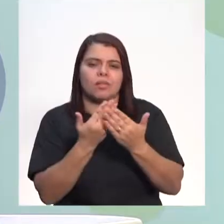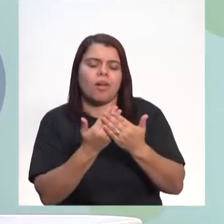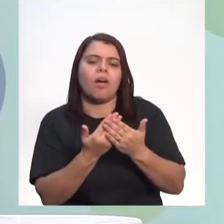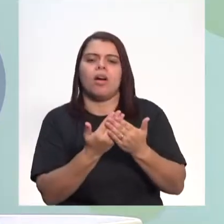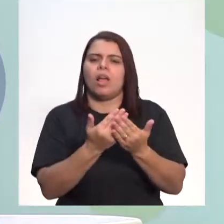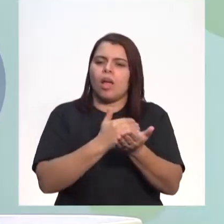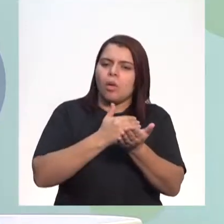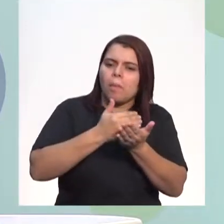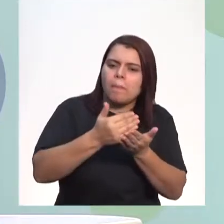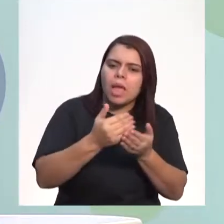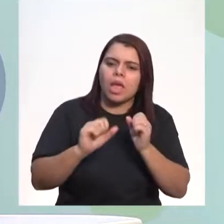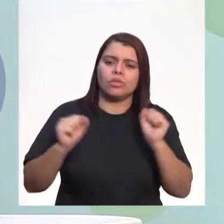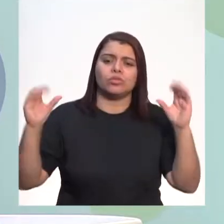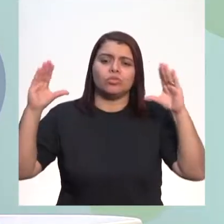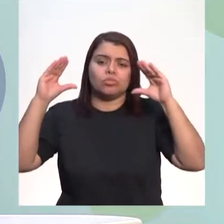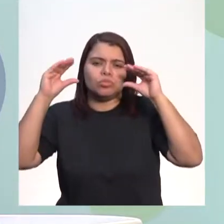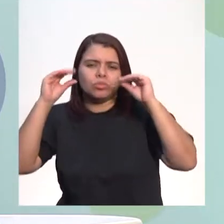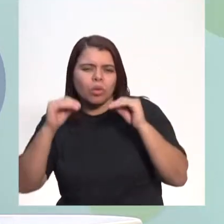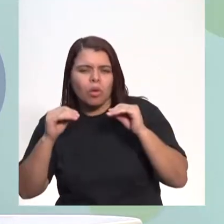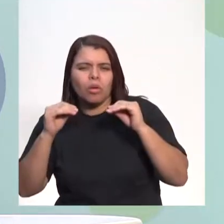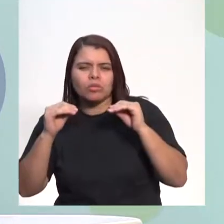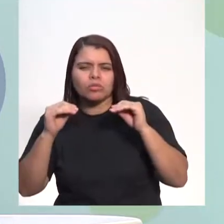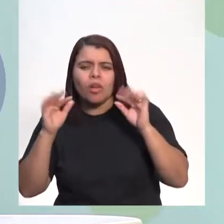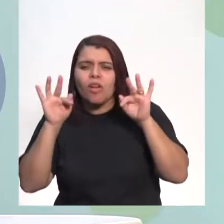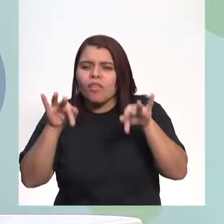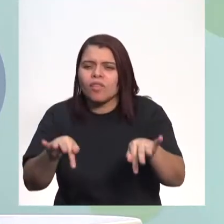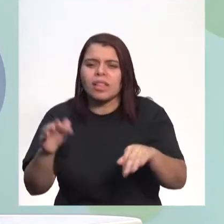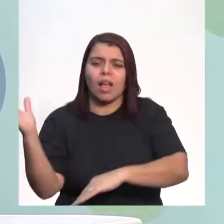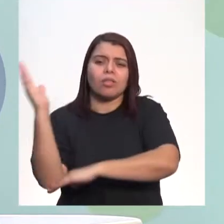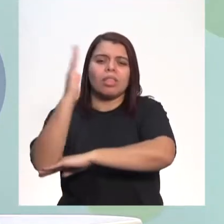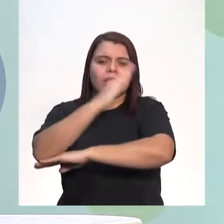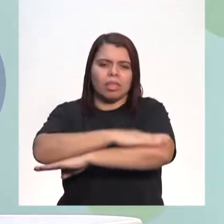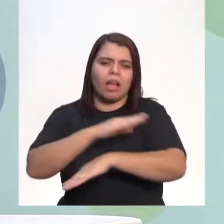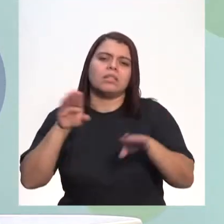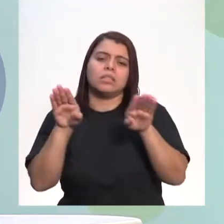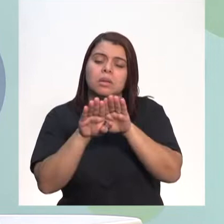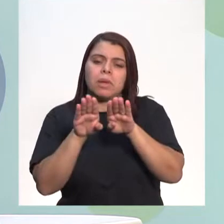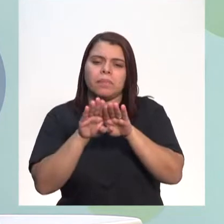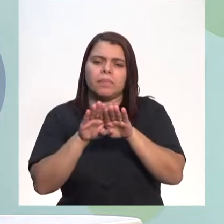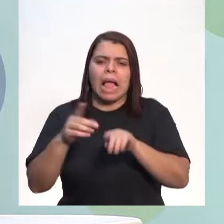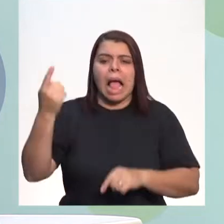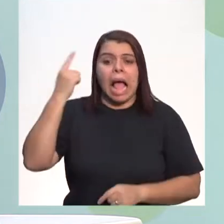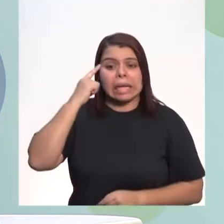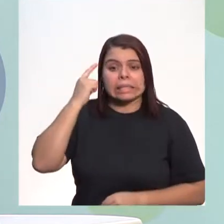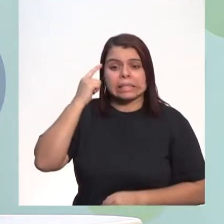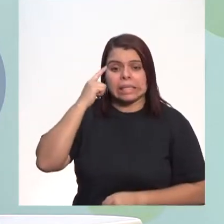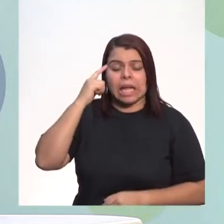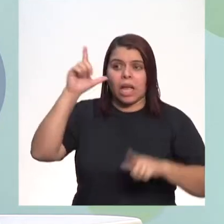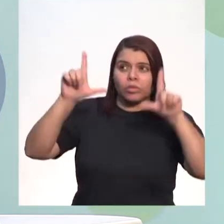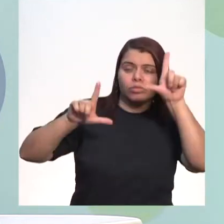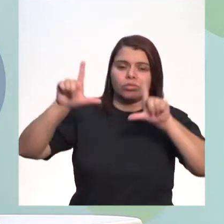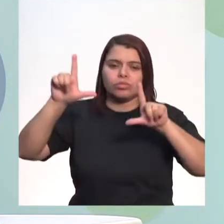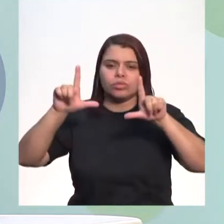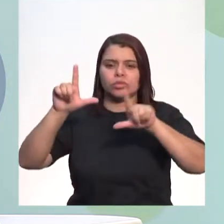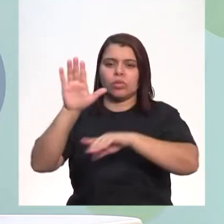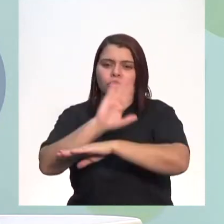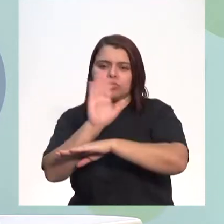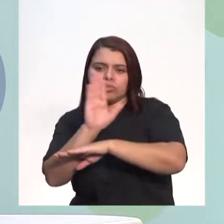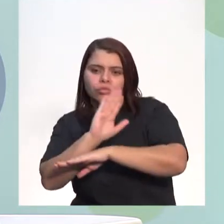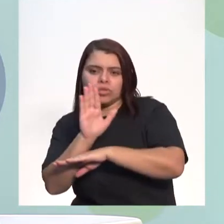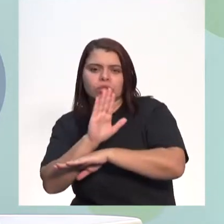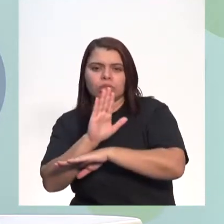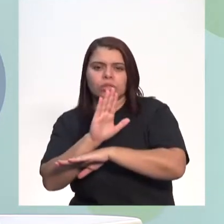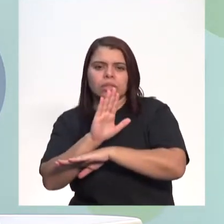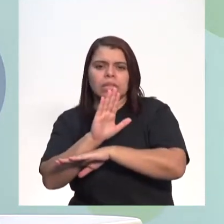noite. Então, a ideia é que esse material, esses vídeos que nós utilizamos de manhã, que eles fiquem